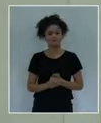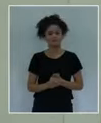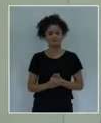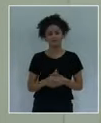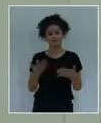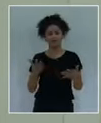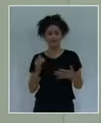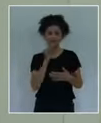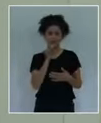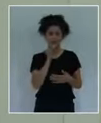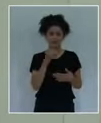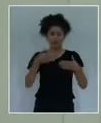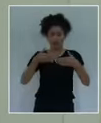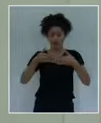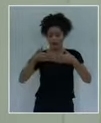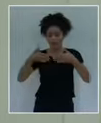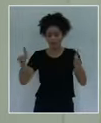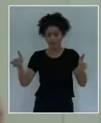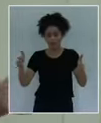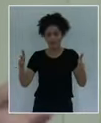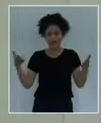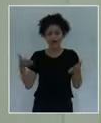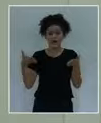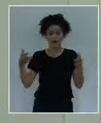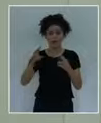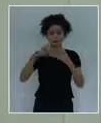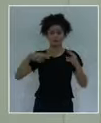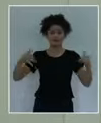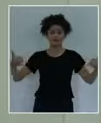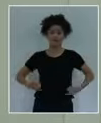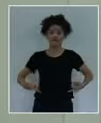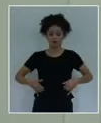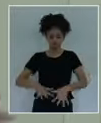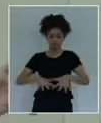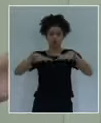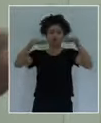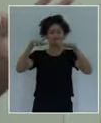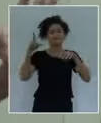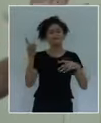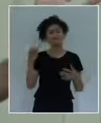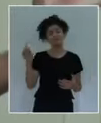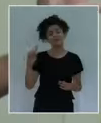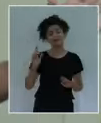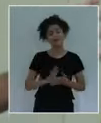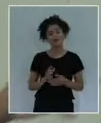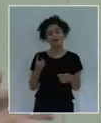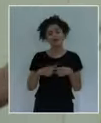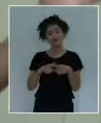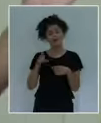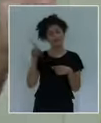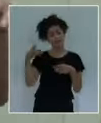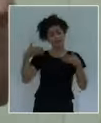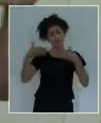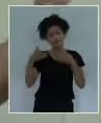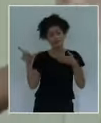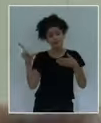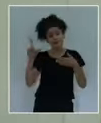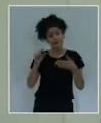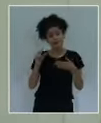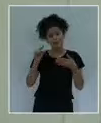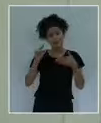abriu a comporta e agora vai atingir Ponte Nova. Não, a usina hidrelétrica da brecha ela é tipo uma caixa d'água, o que chega